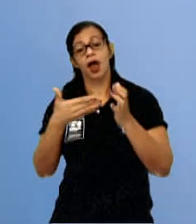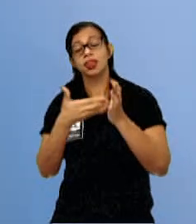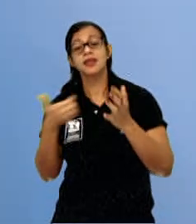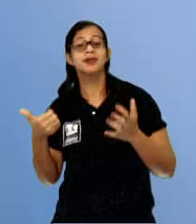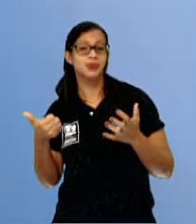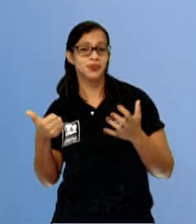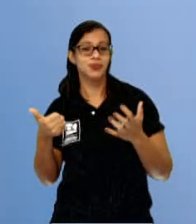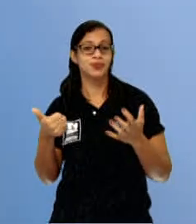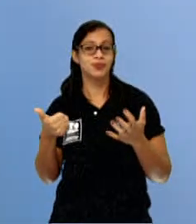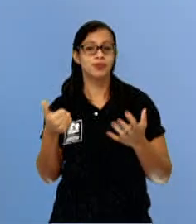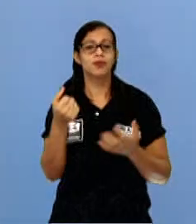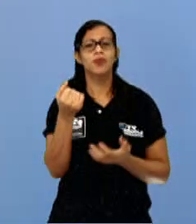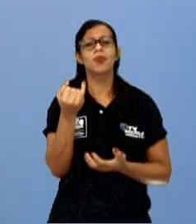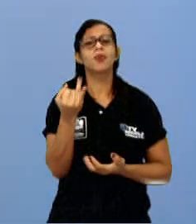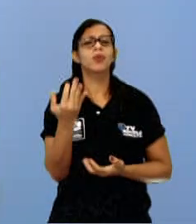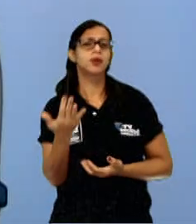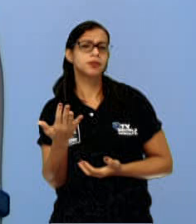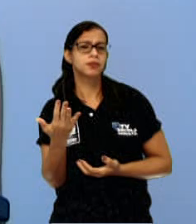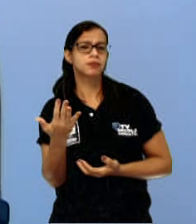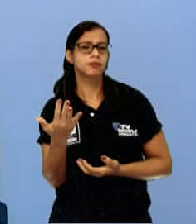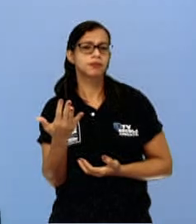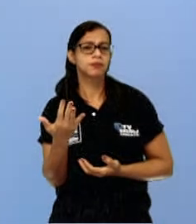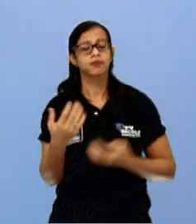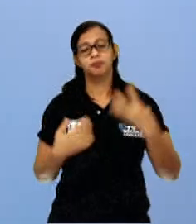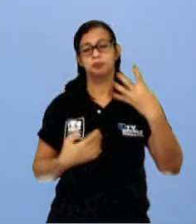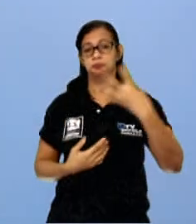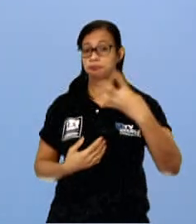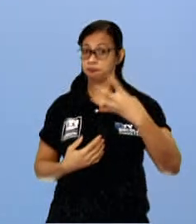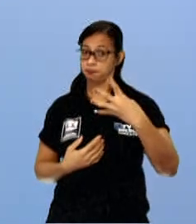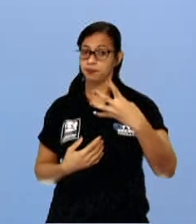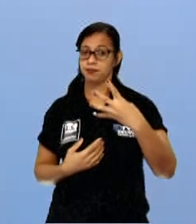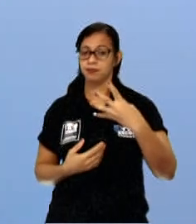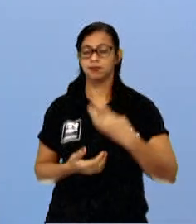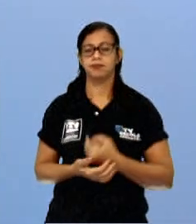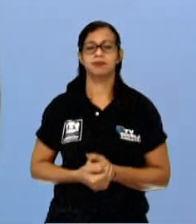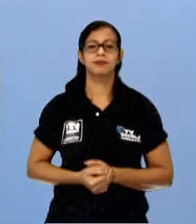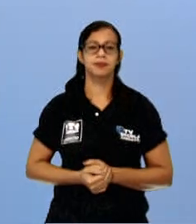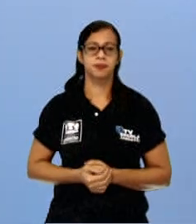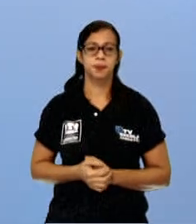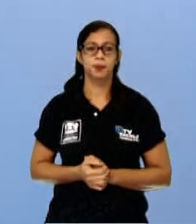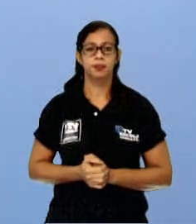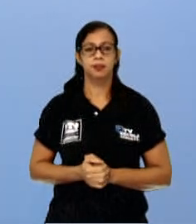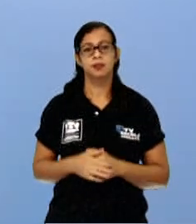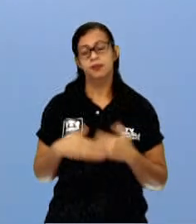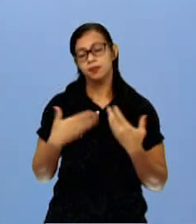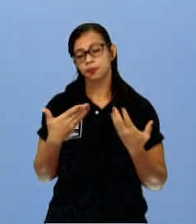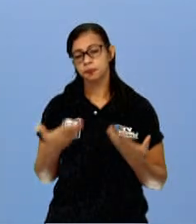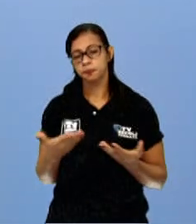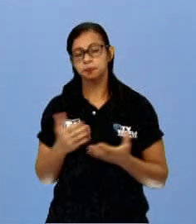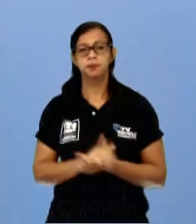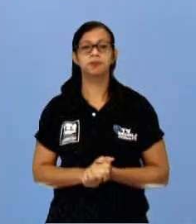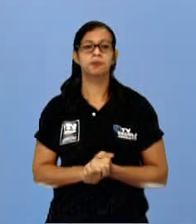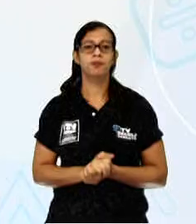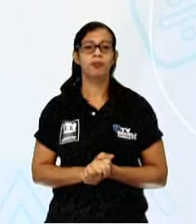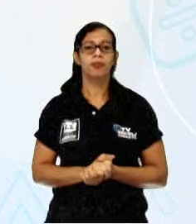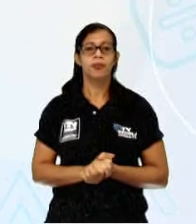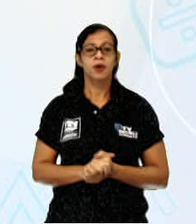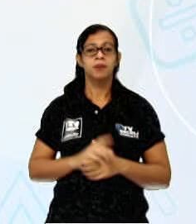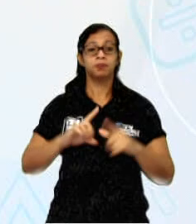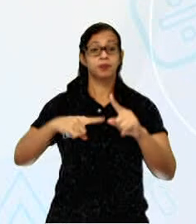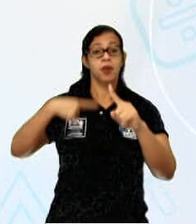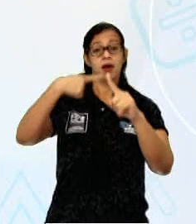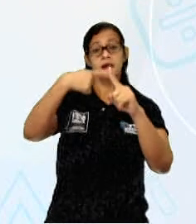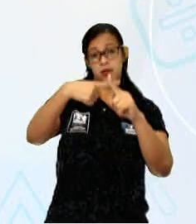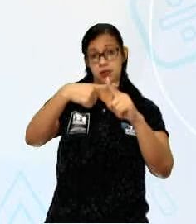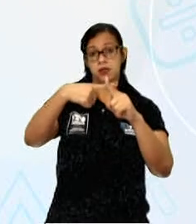ela voltou a ter o mesmo número de bonecas de antes bom adição EA subtração são